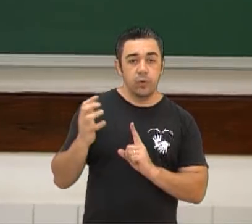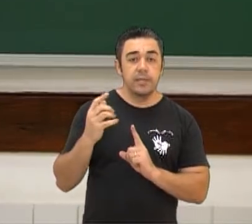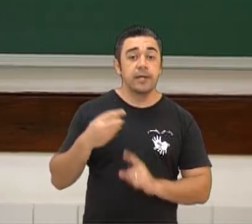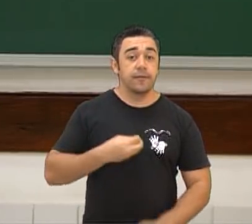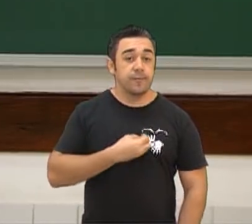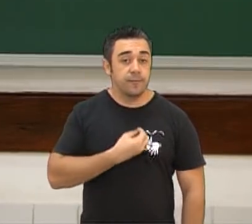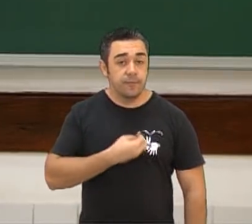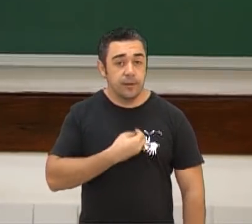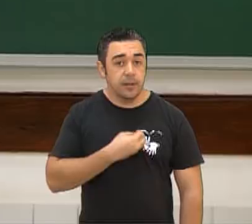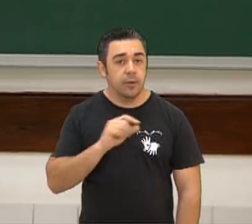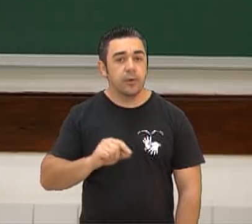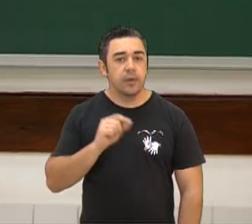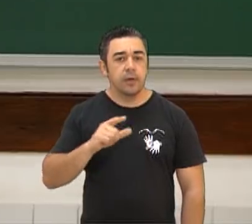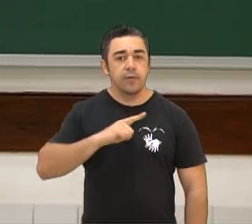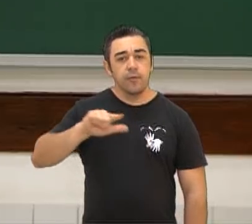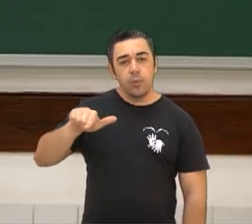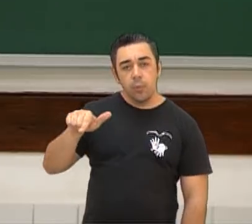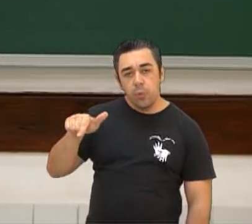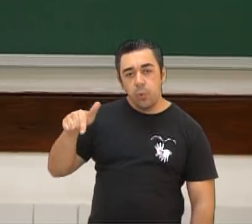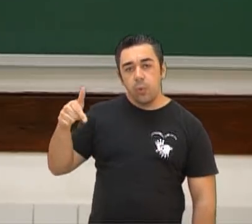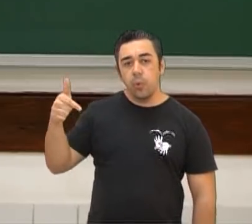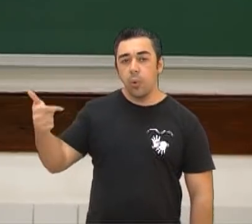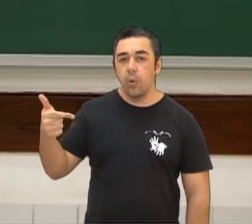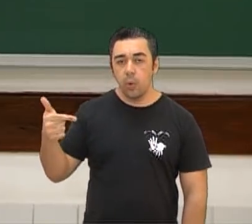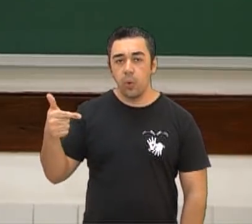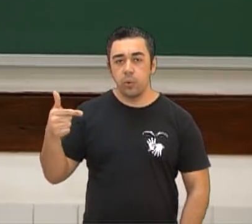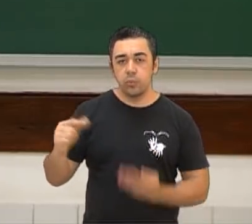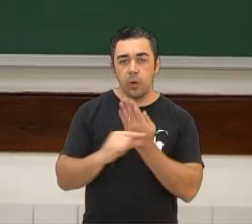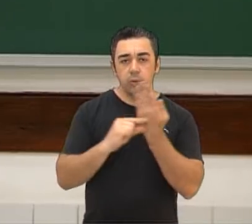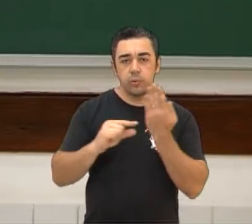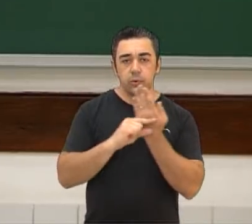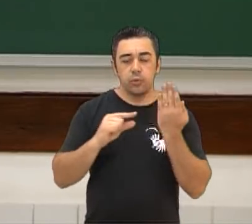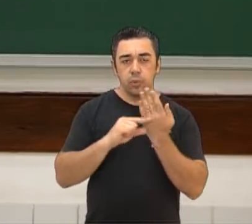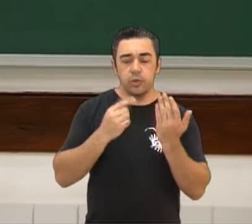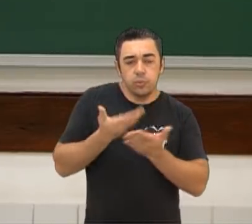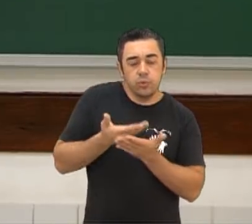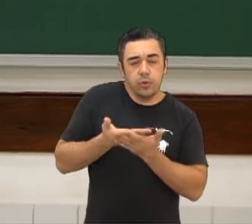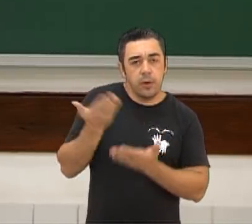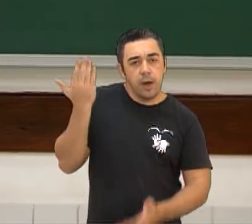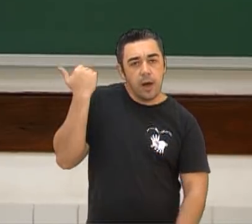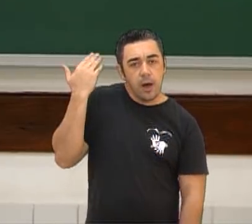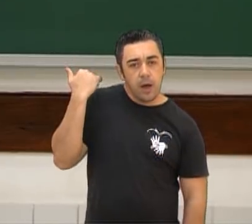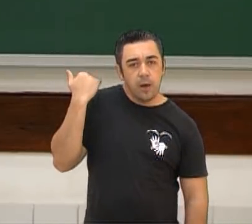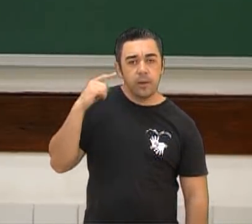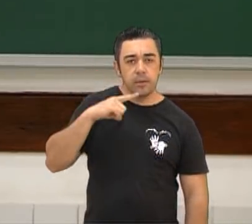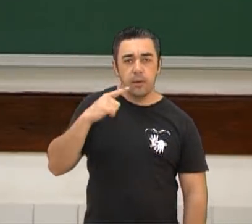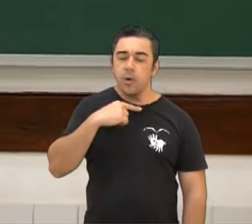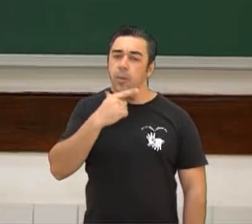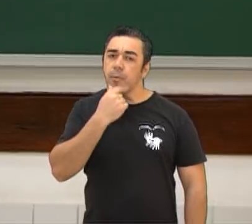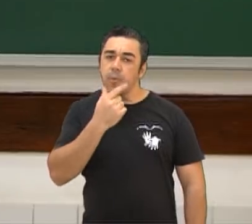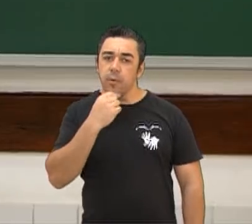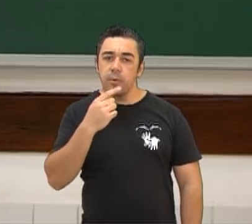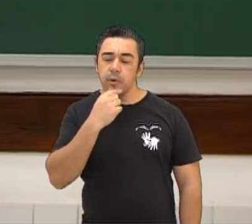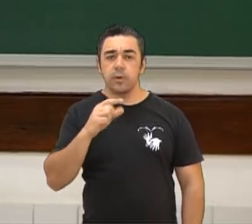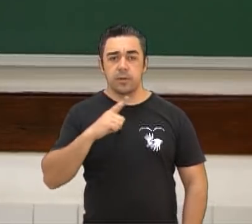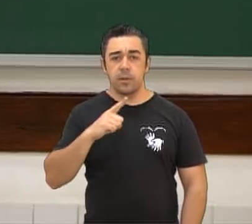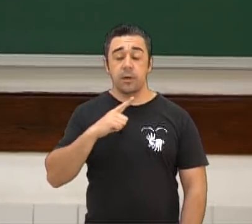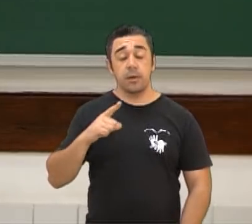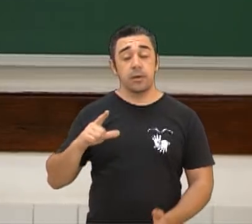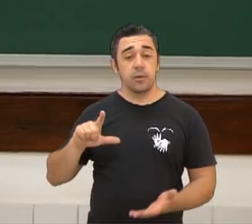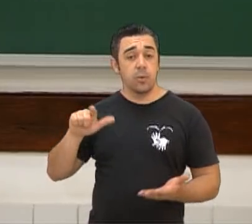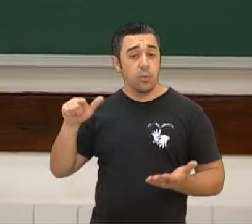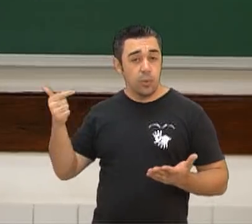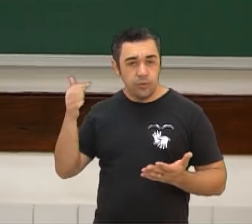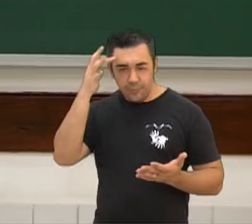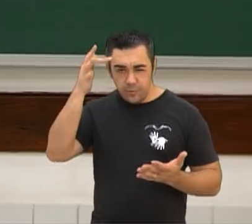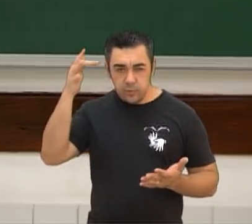Nietzsche, que foi o Schopenhauer, né? Filósofo que nós estudamos na aula passada. Vamos relembrar algumas coisinhas do Schopenhauer, justamente